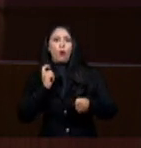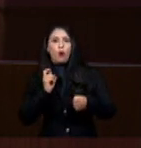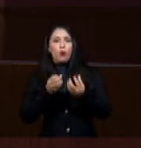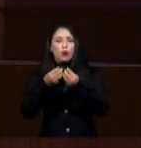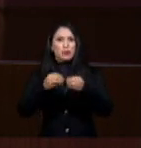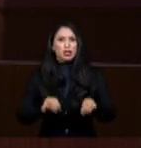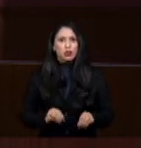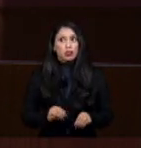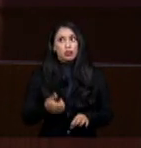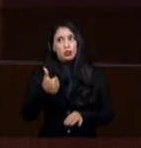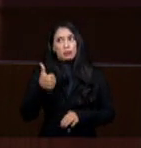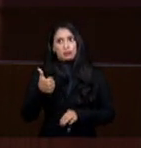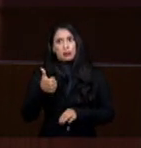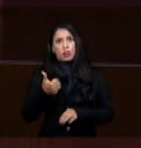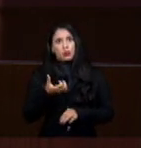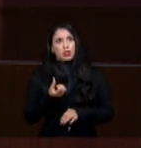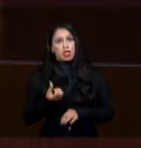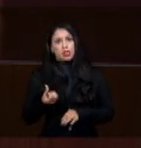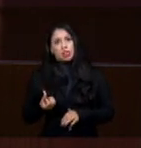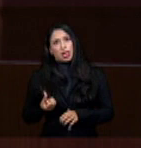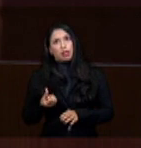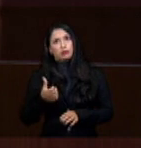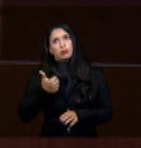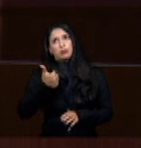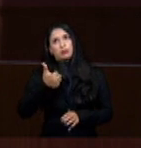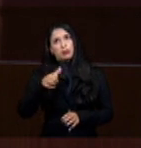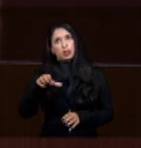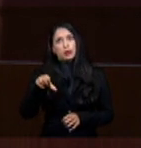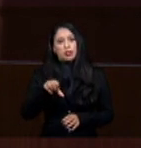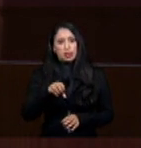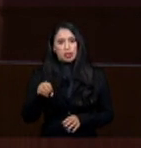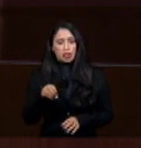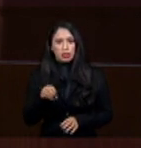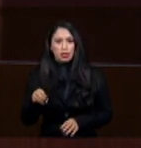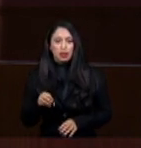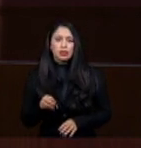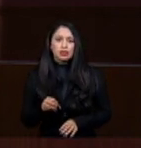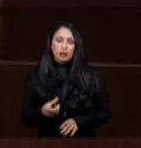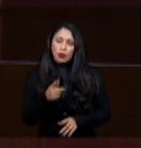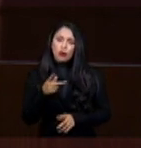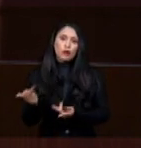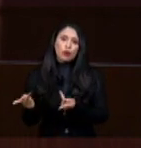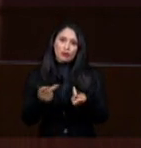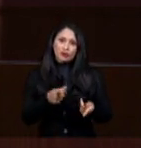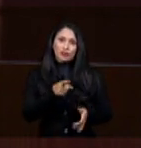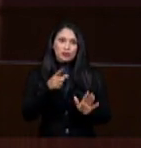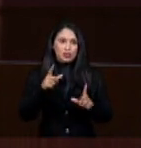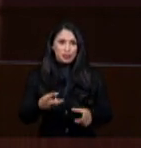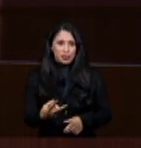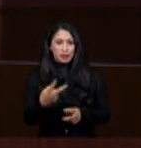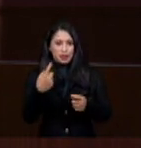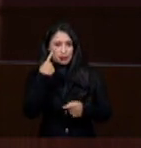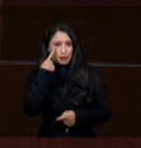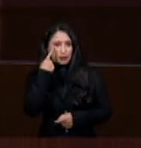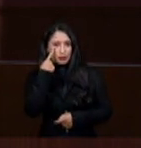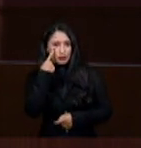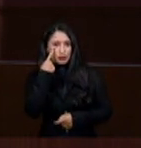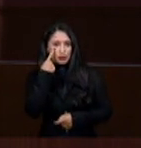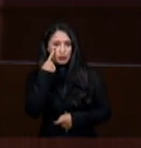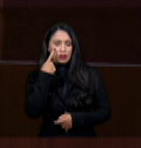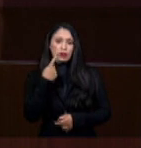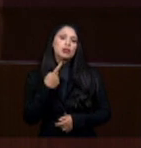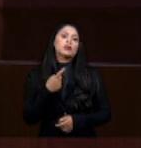1700 é essas imagens e eu convido todos todos vocês que nos assistem a